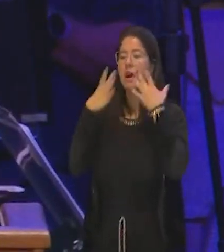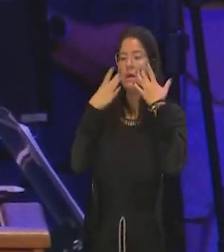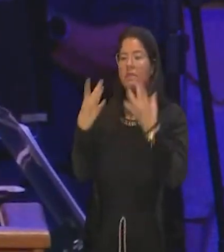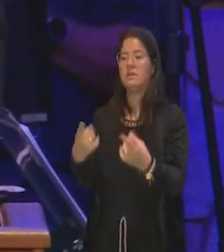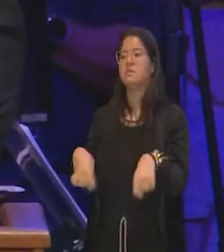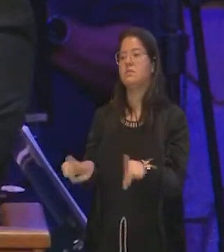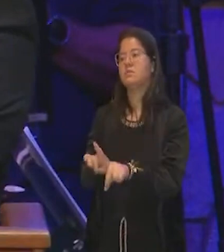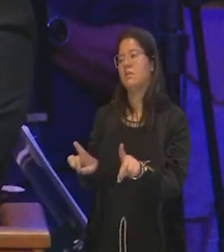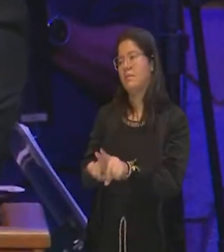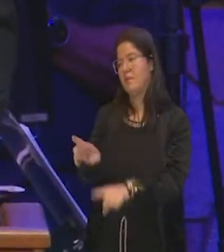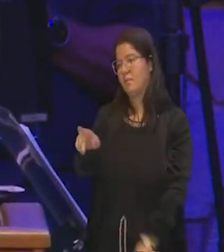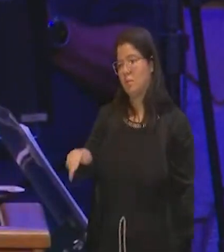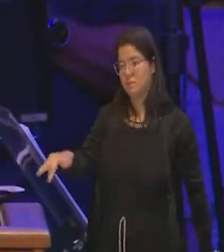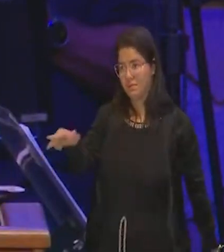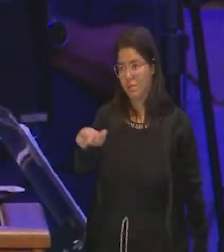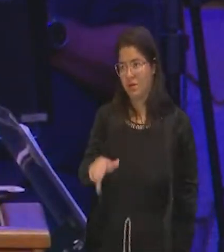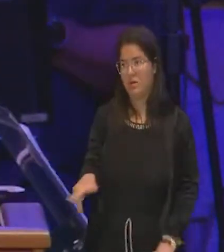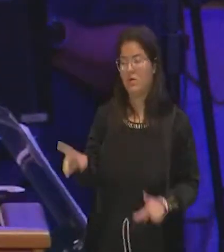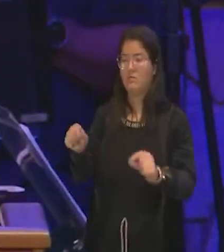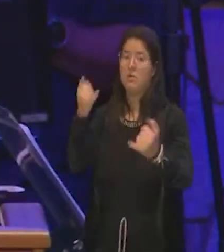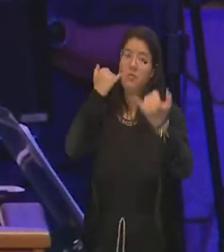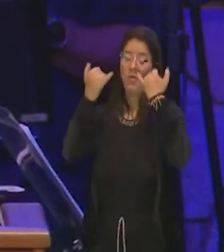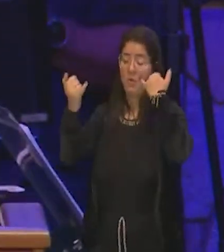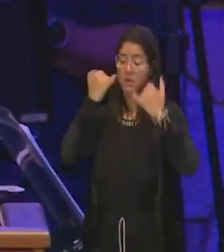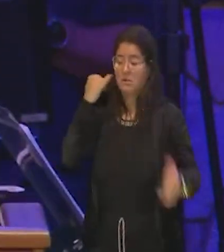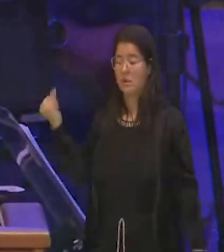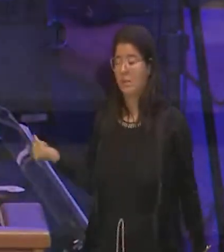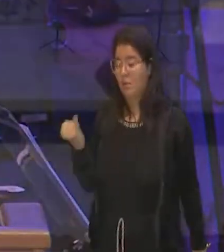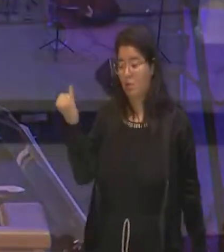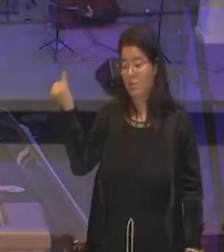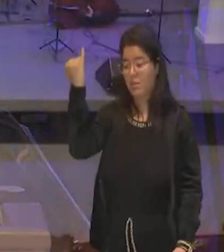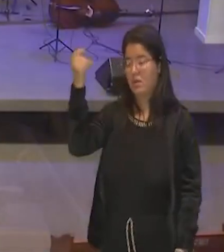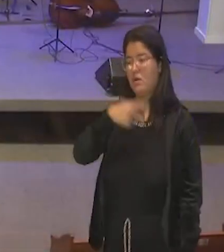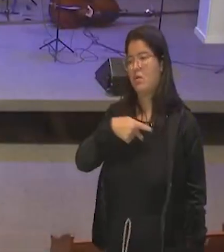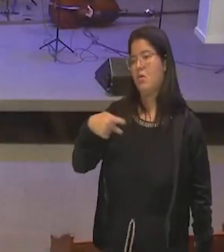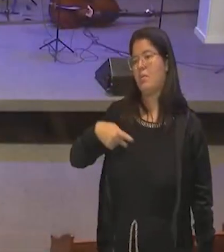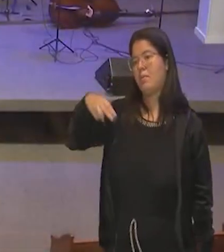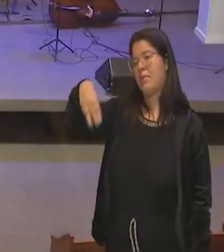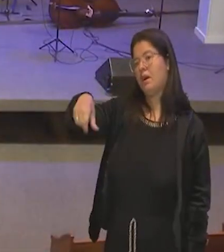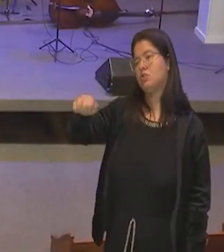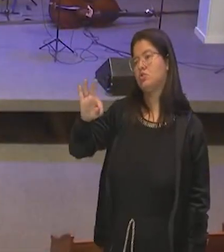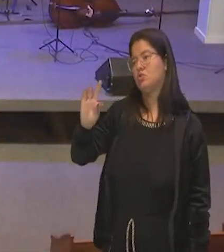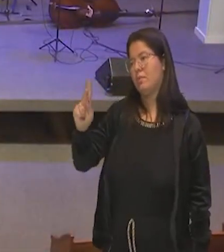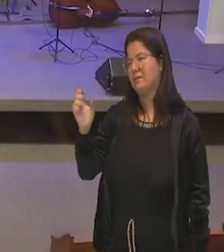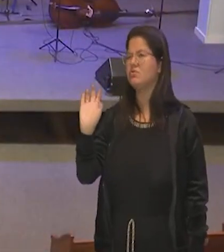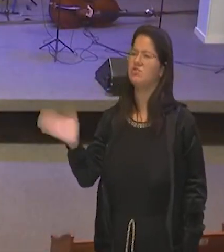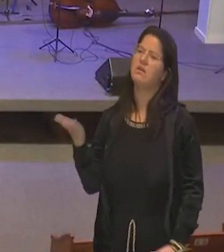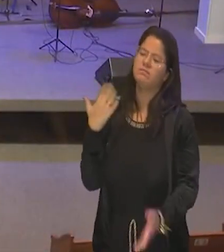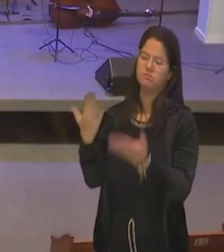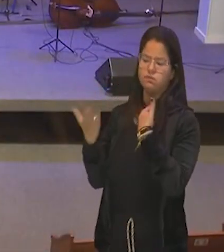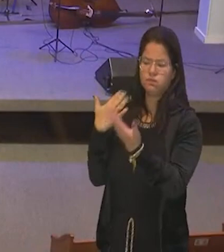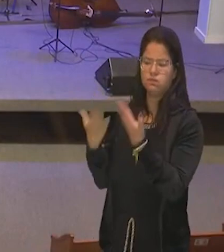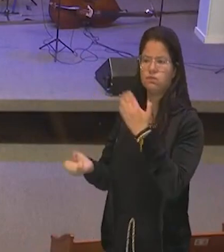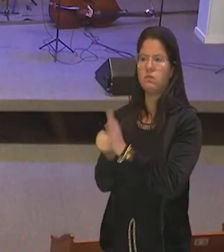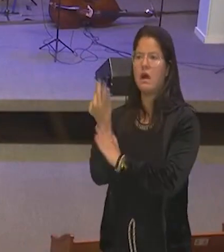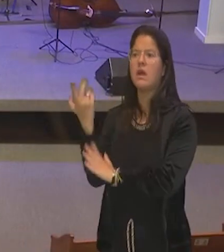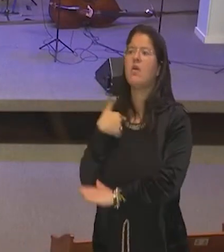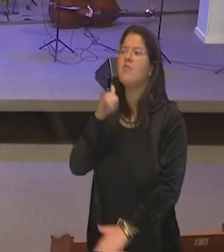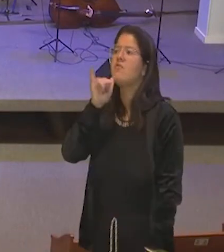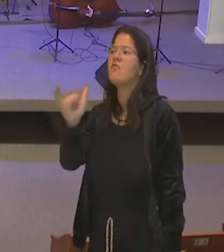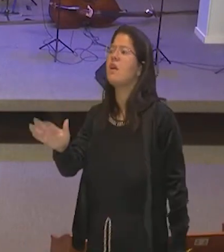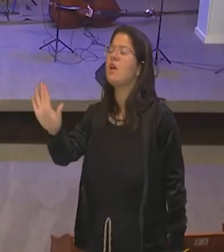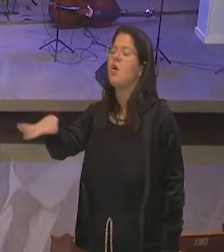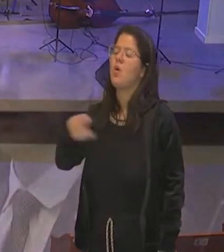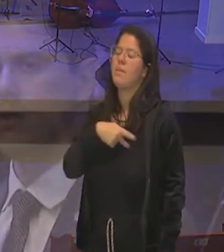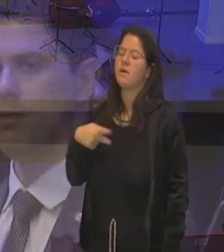irmãos, trazendo inclusive uma informação importante. Pastor Mateus, em várias conversas que nós tivemos, eu disse para ele o seguinte: Pastor